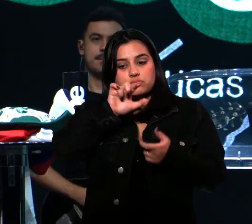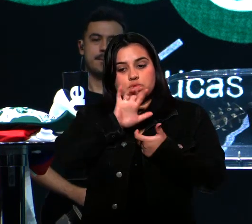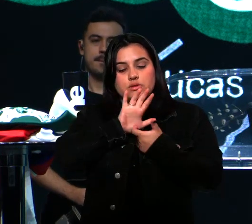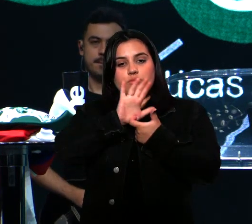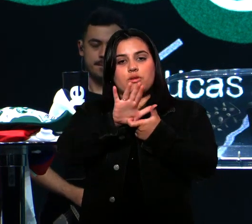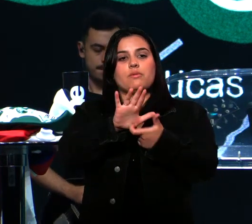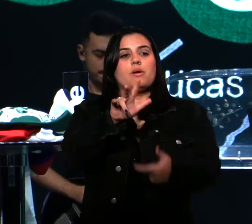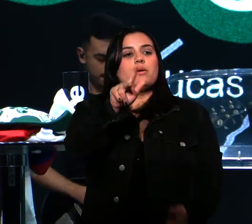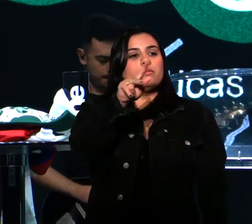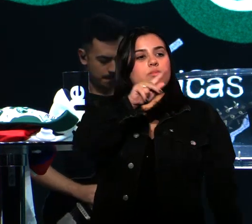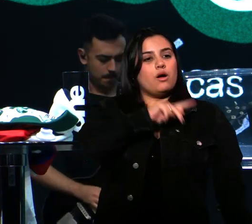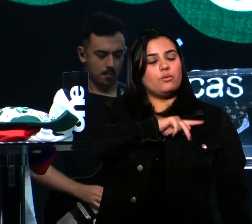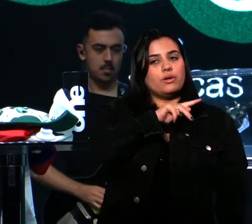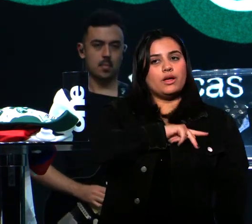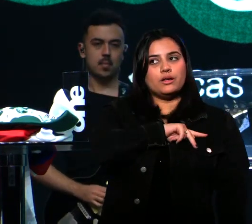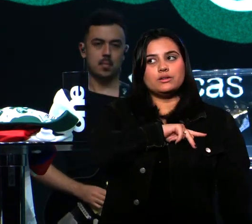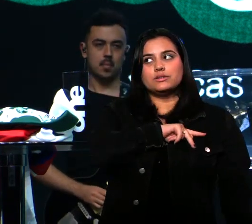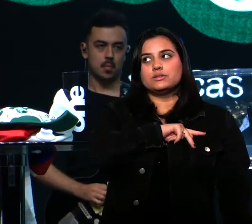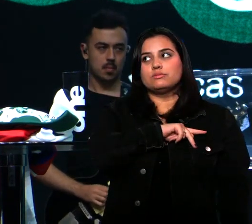Palmeirense,